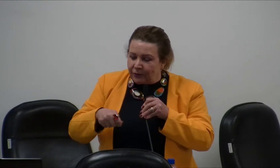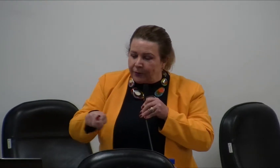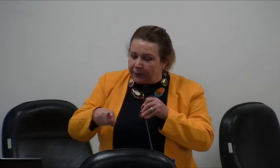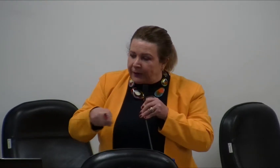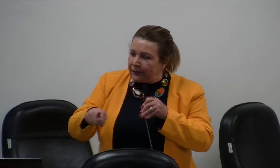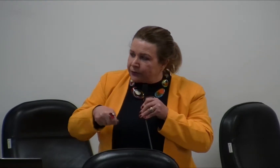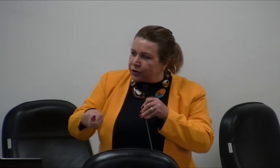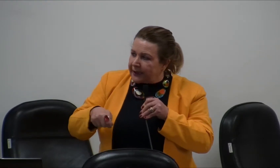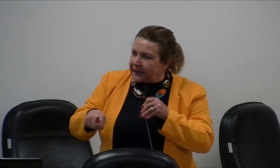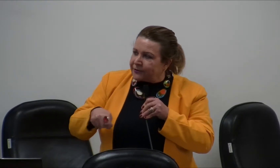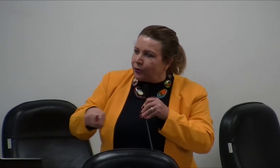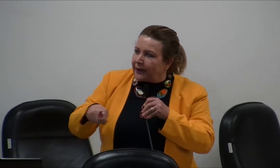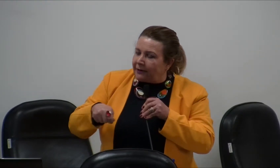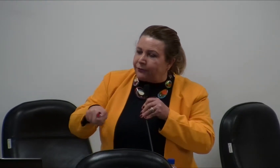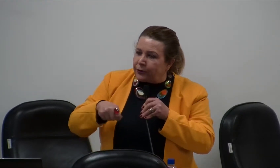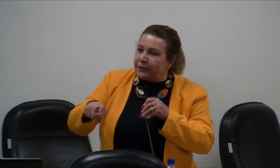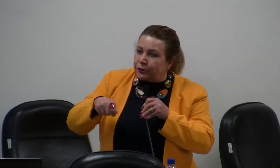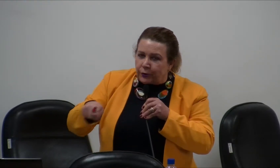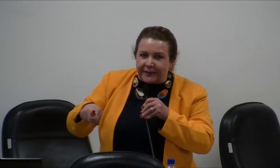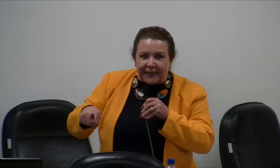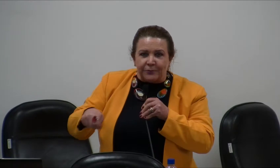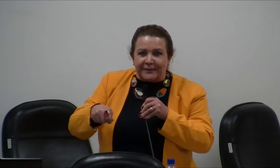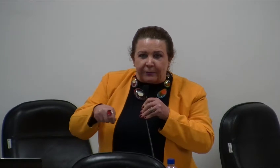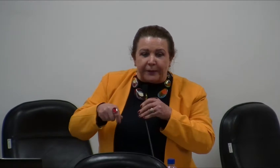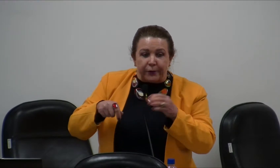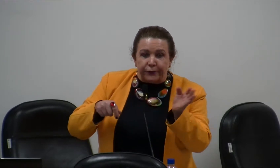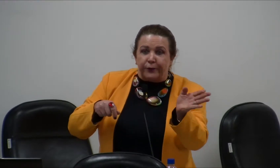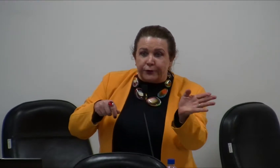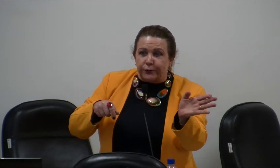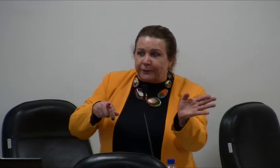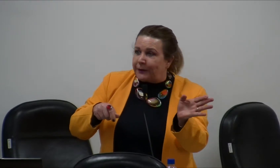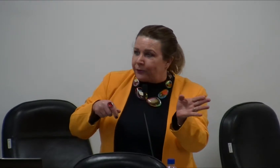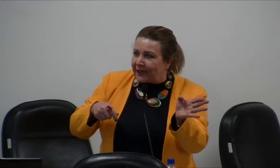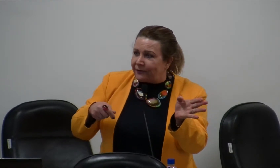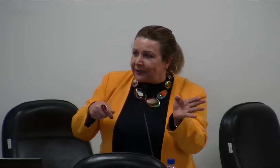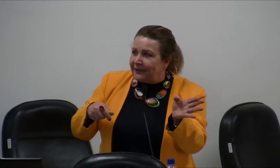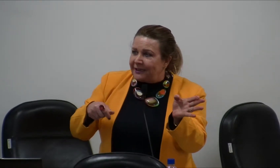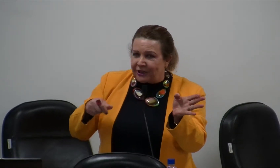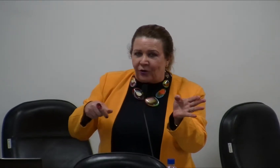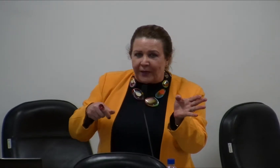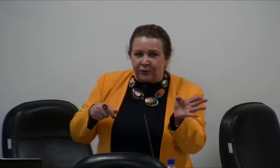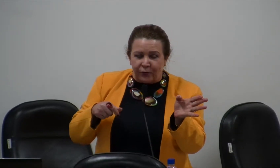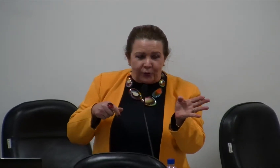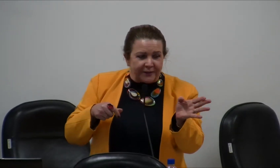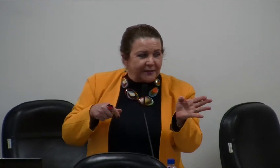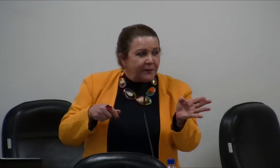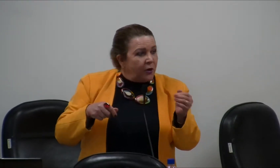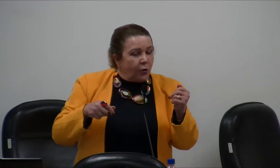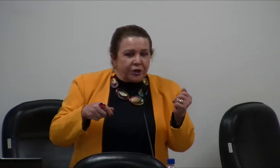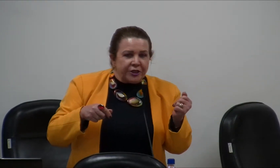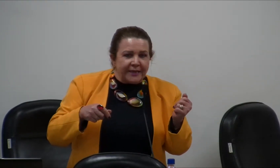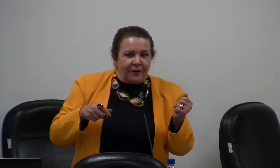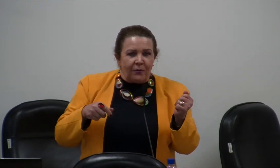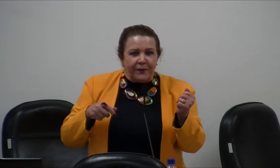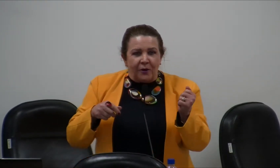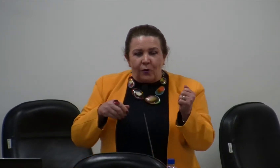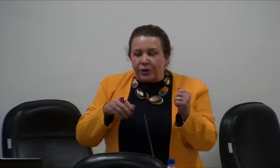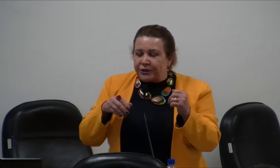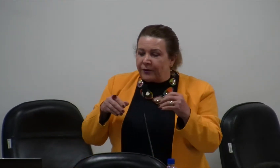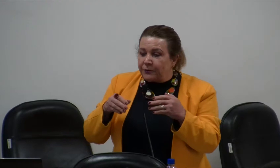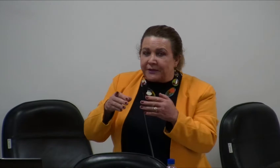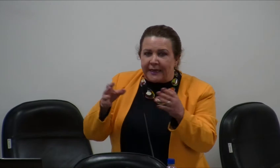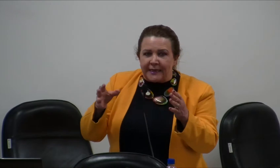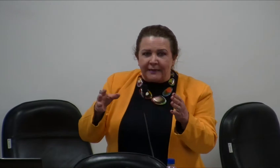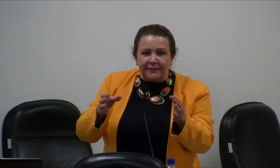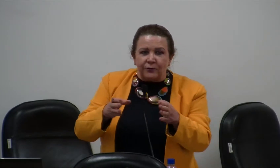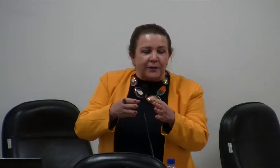até no próprio canhoto do cheque, elas colocavam, fui no açougue, daí elas mostravam para mim, ó, fui no açougue, porque eu não vou falar que tinha comprado flores. Hoje não. Hoje